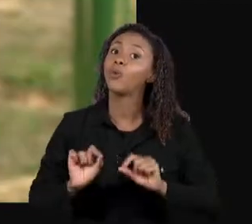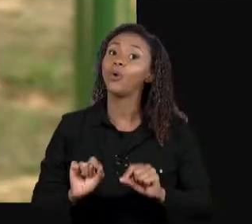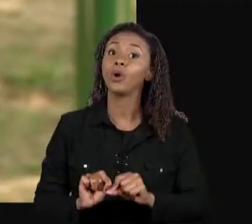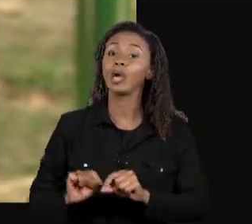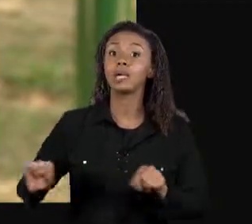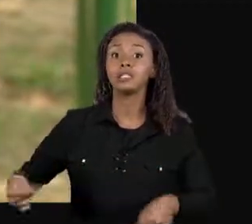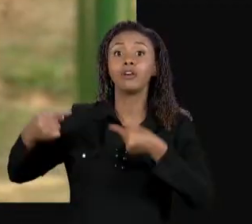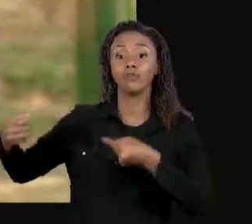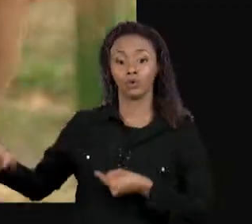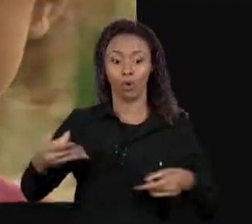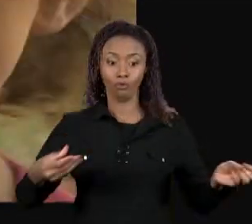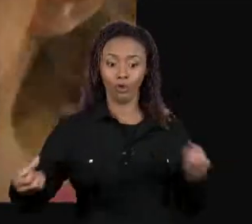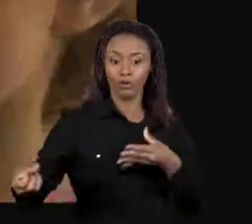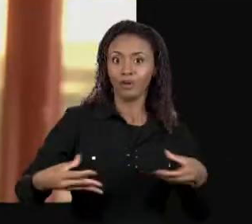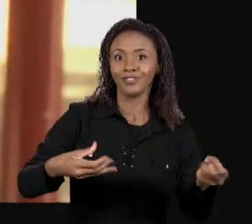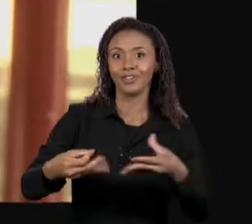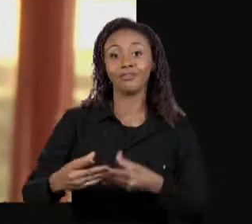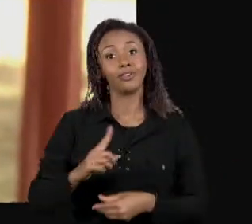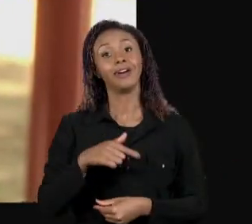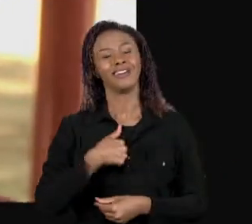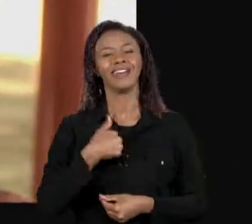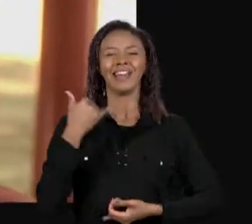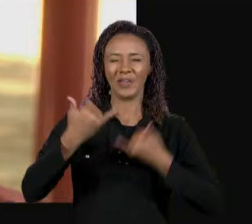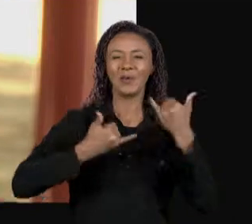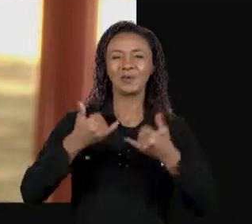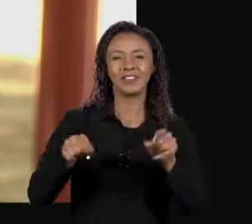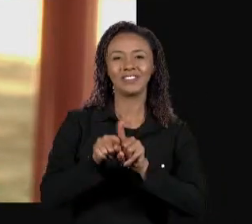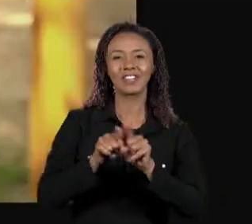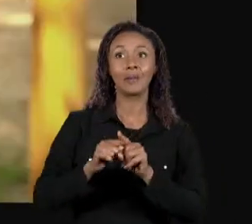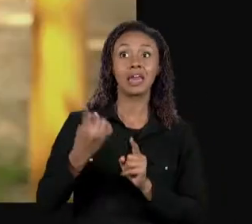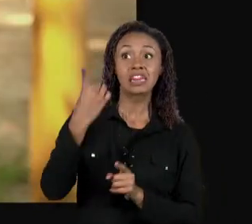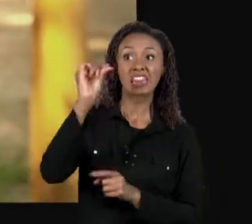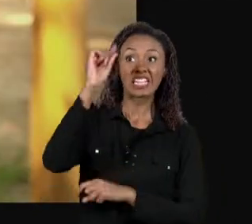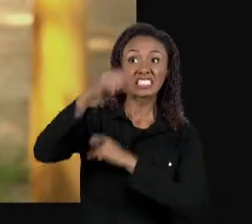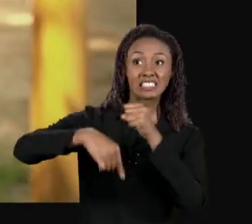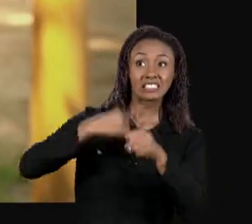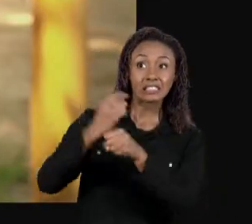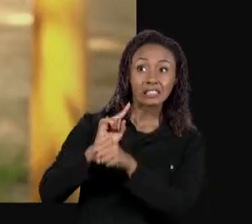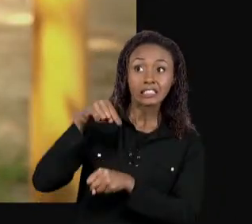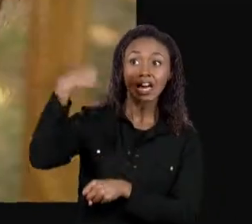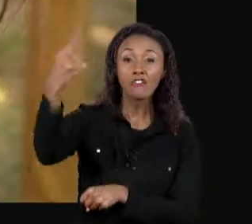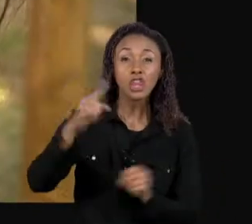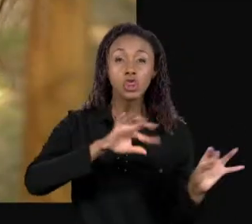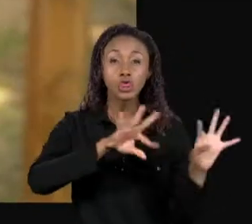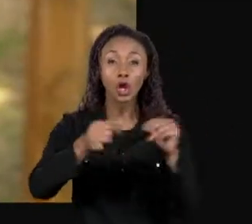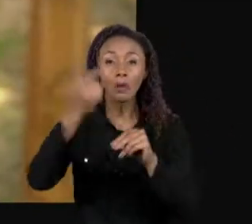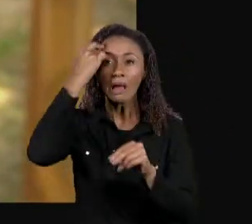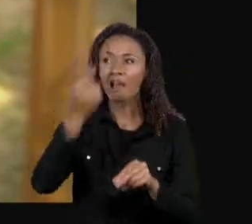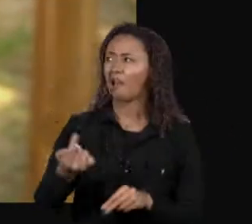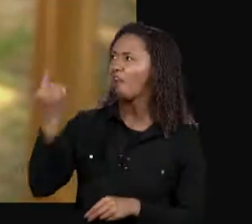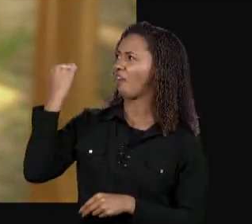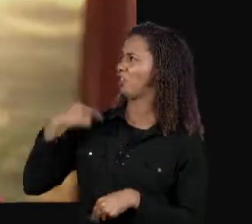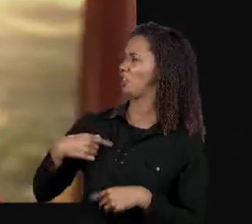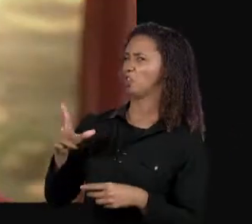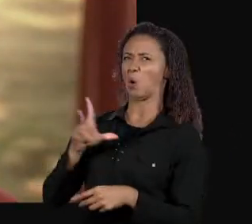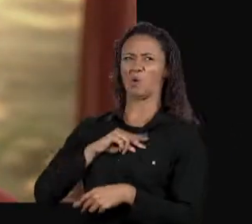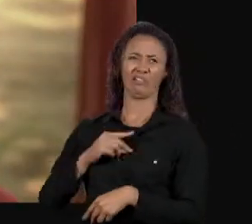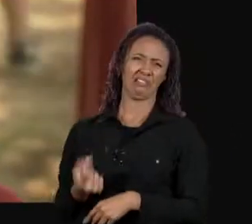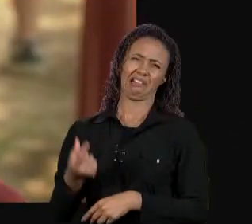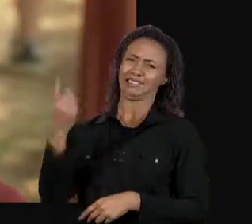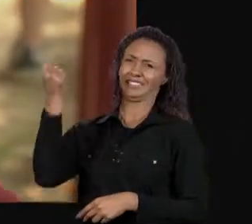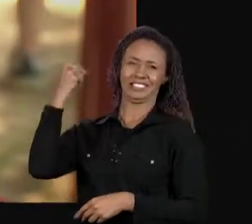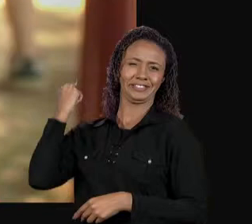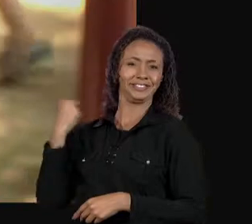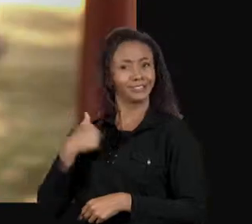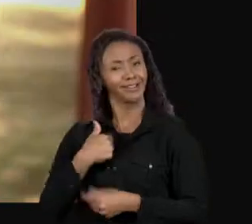apareceram. E eu brinco, a gente quer que daqui 10 anos, né, a gente possa todo mundo olhar para as diretrizes e falar, nossa, mas coisa superada, né?